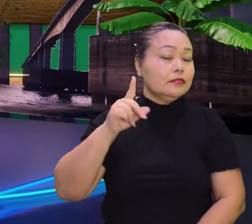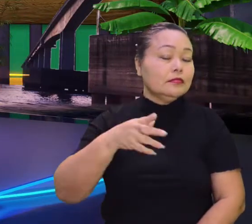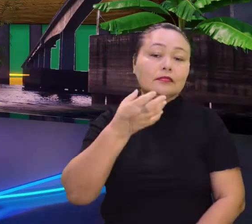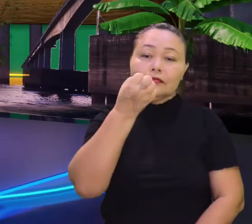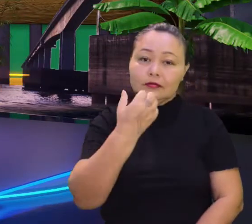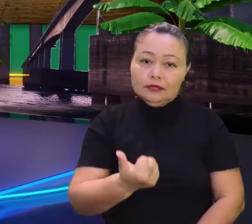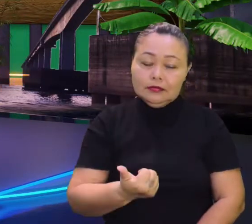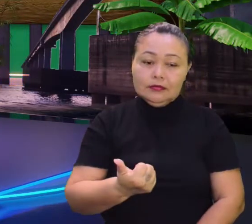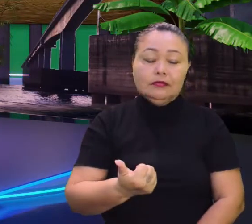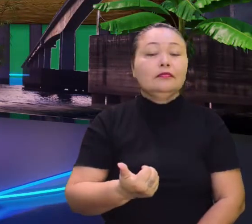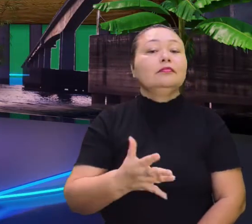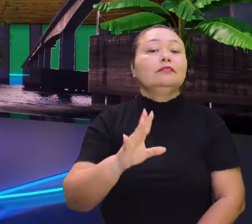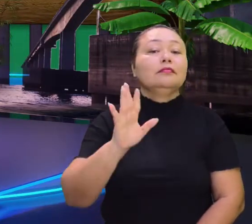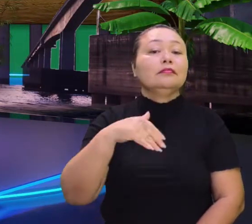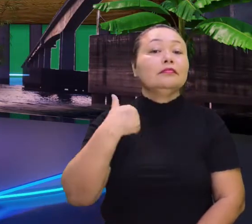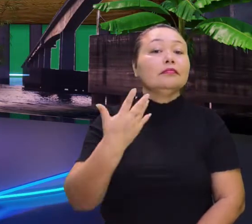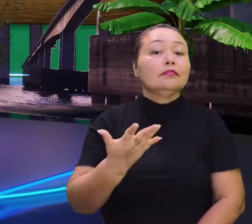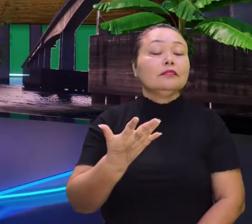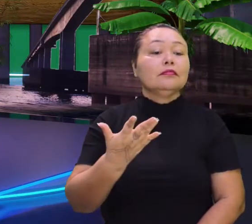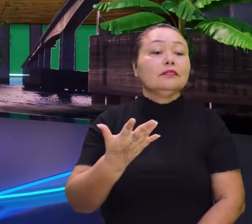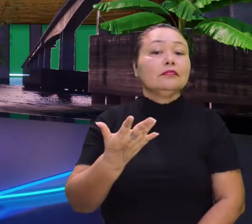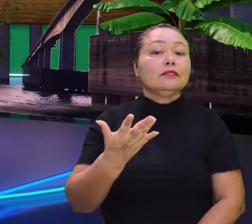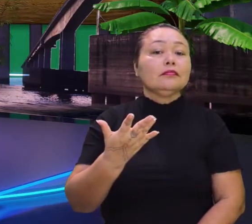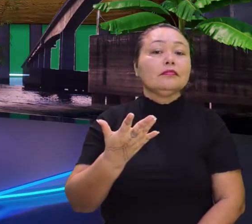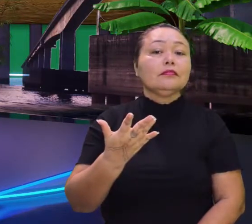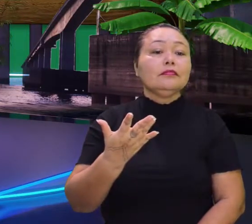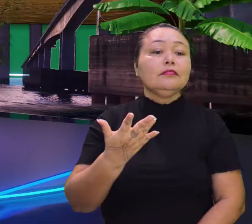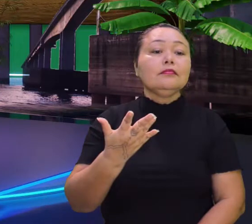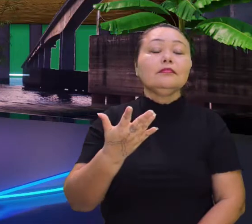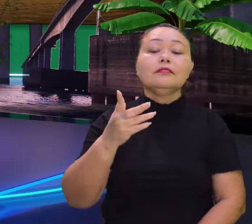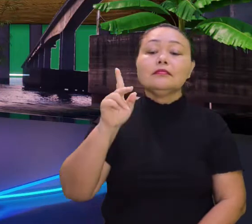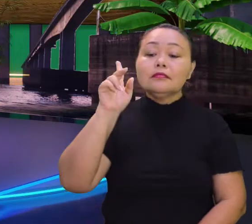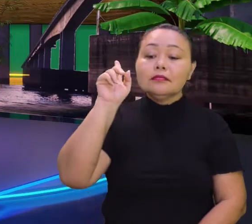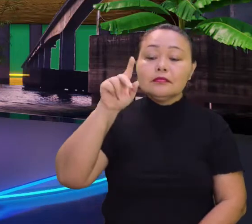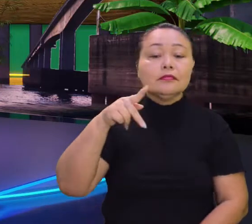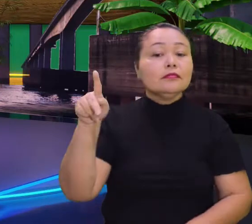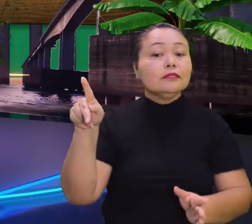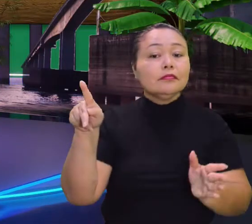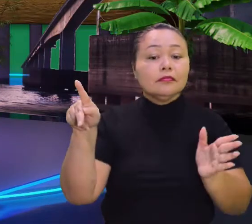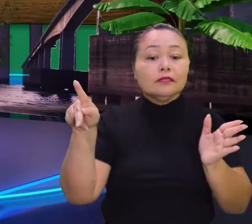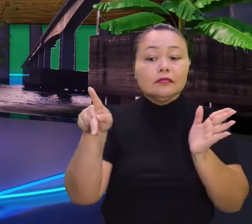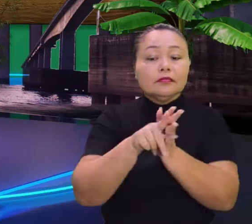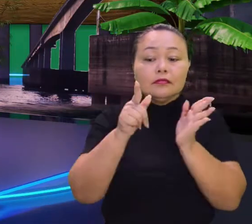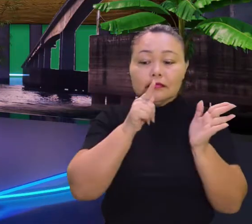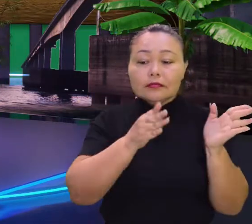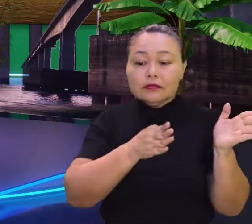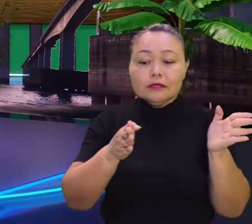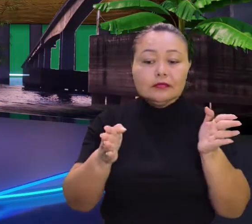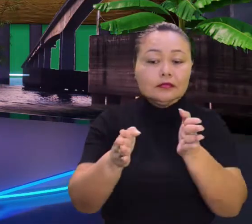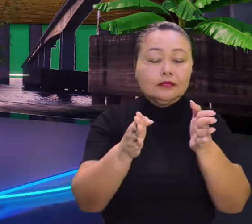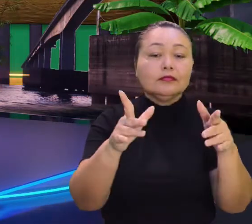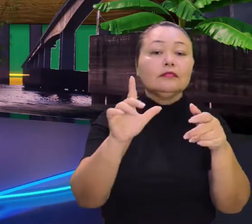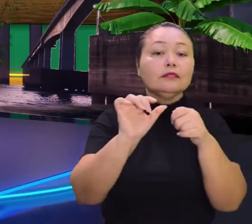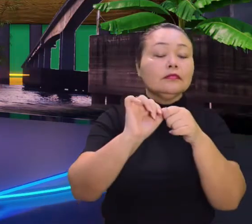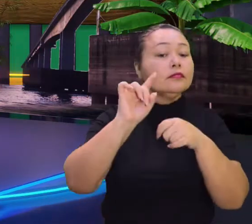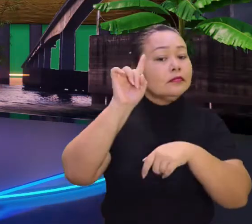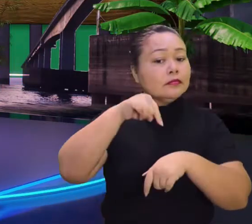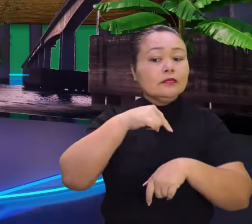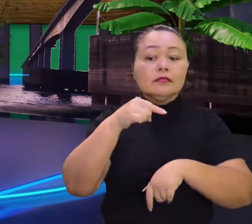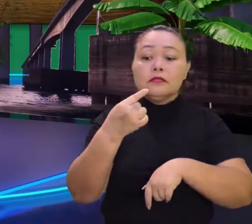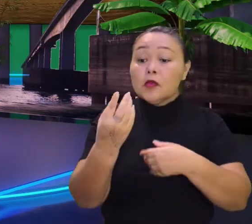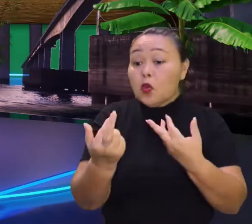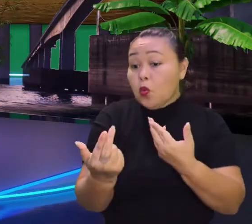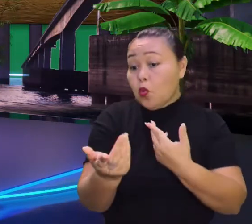bem. Inclusive, a própria hidrografia também tem um papel como se fosse uma